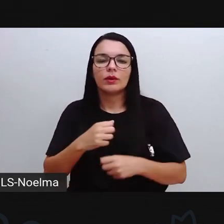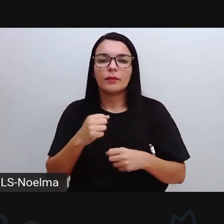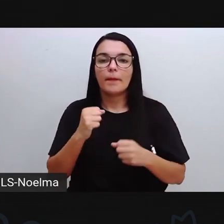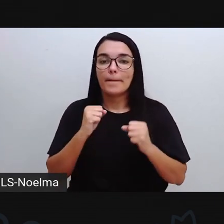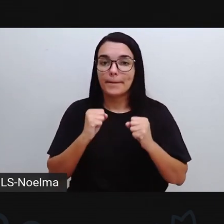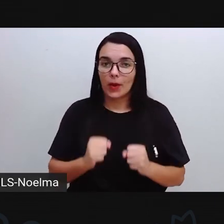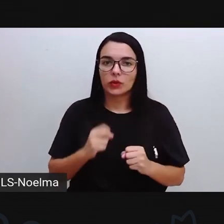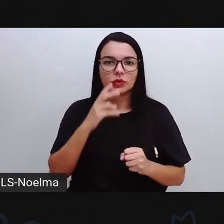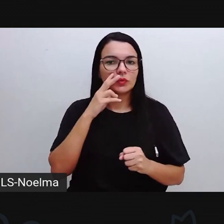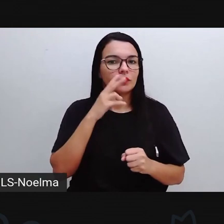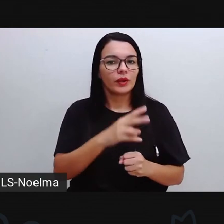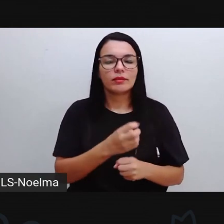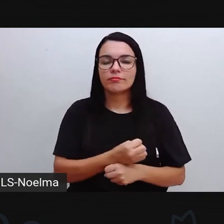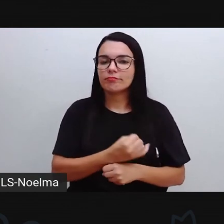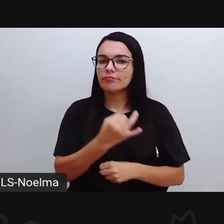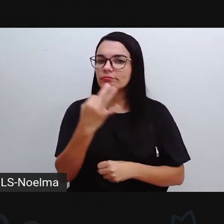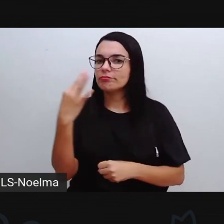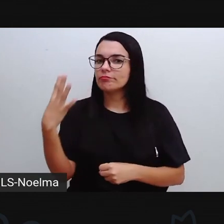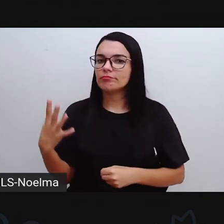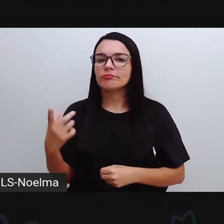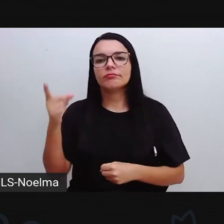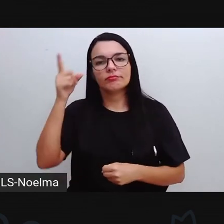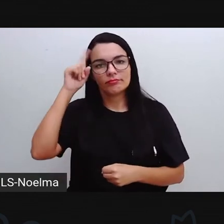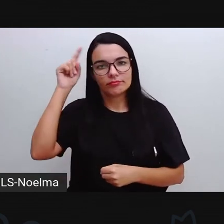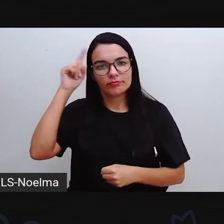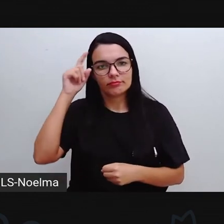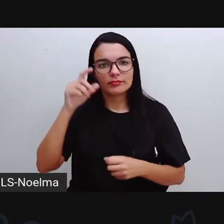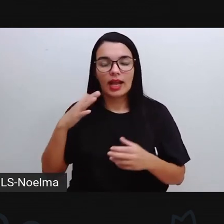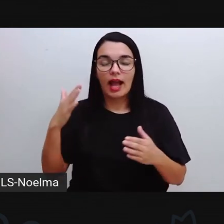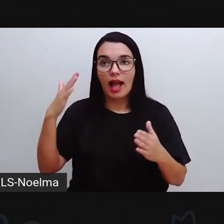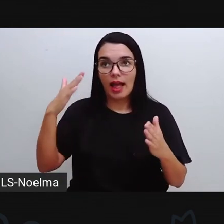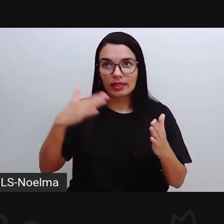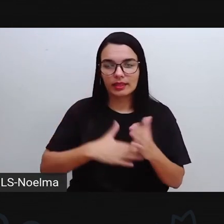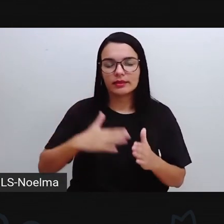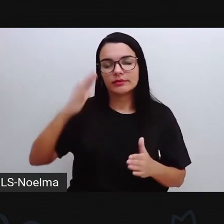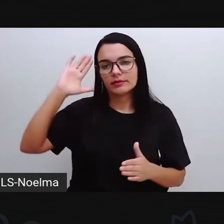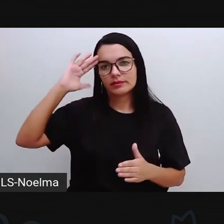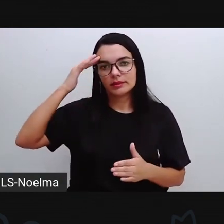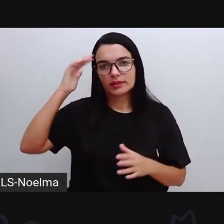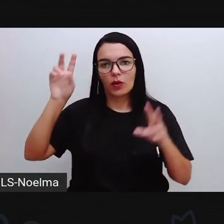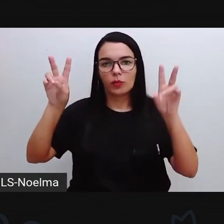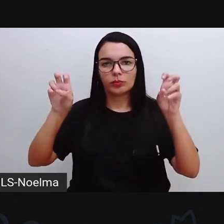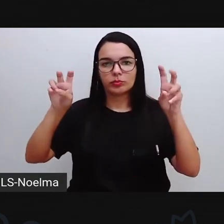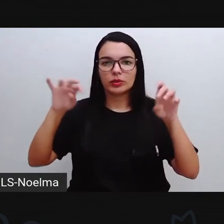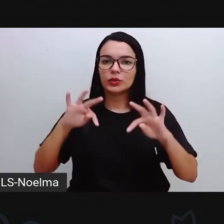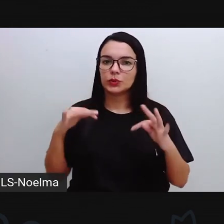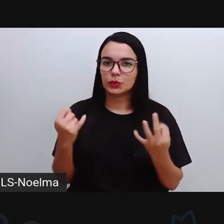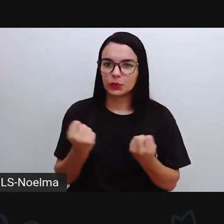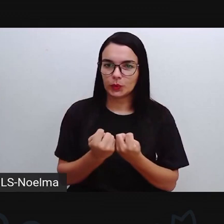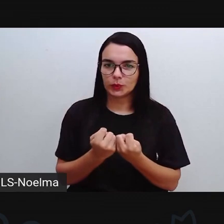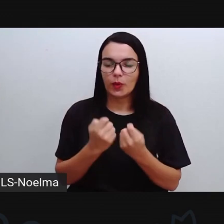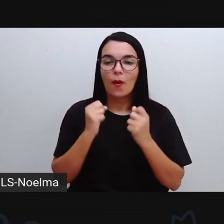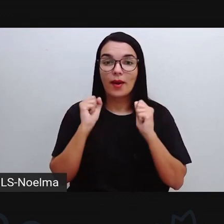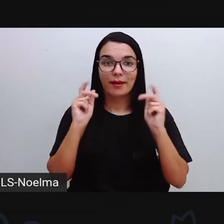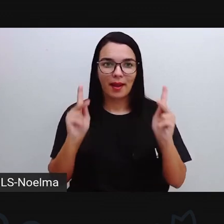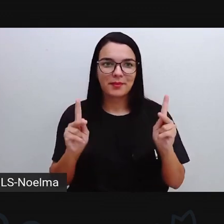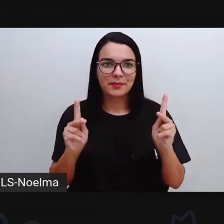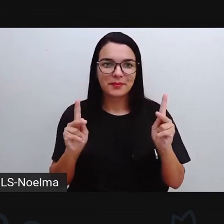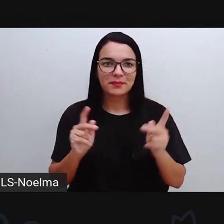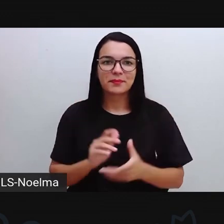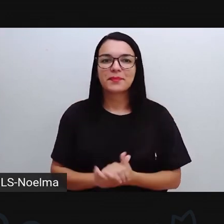podem assistir quantas vezes vocês quiserem até que vocês possam compreender o conteúdo direitinho. Certinho,